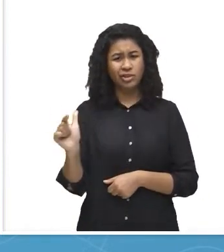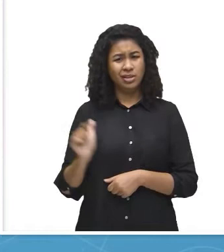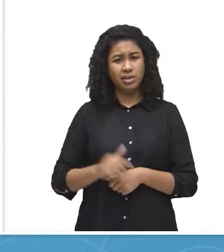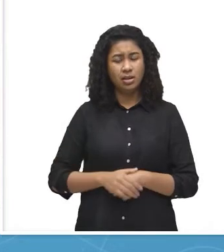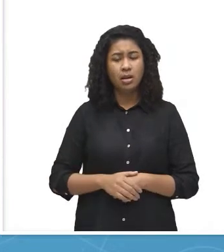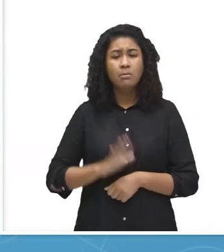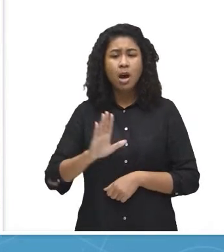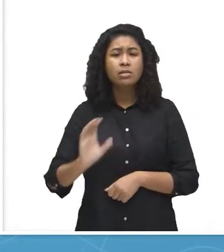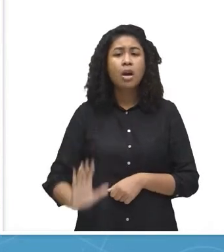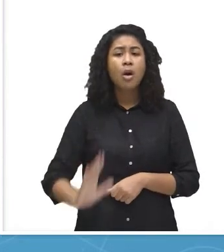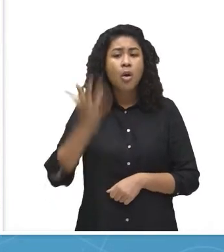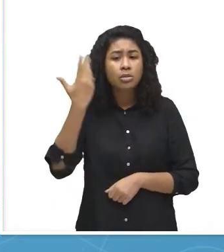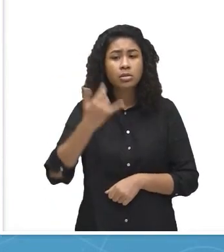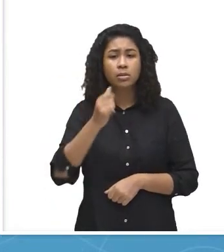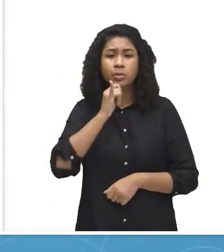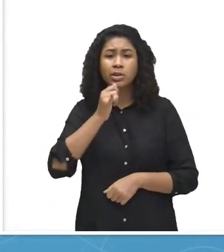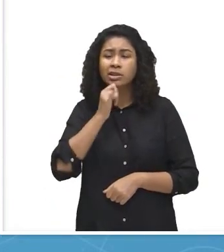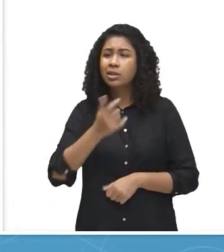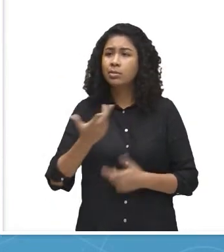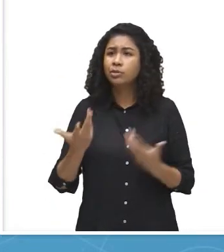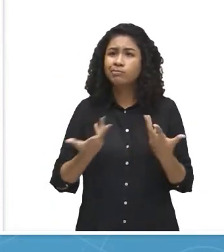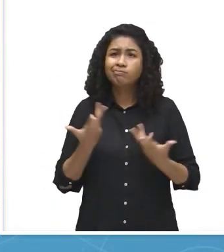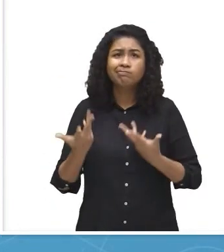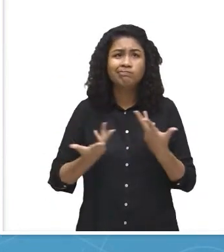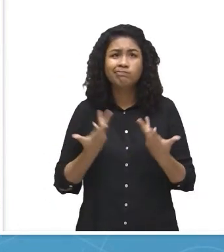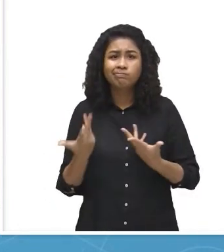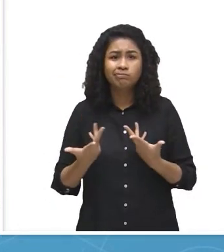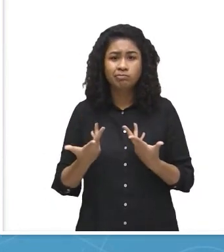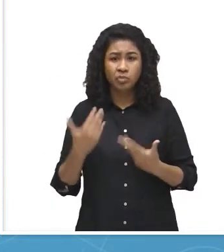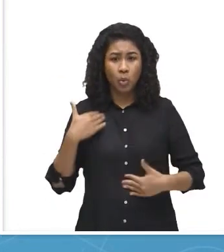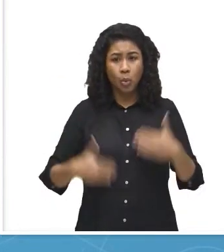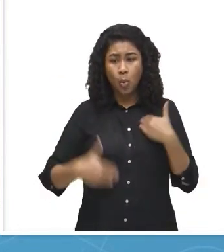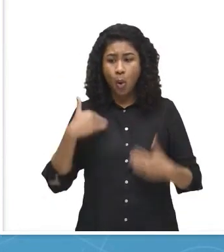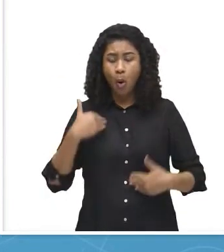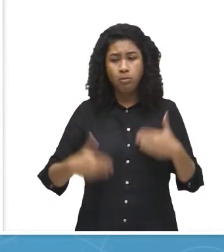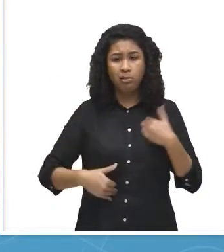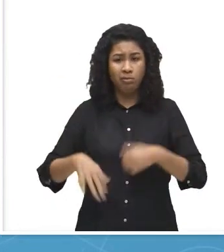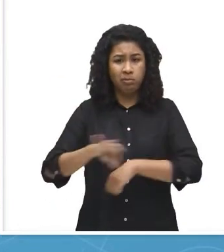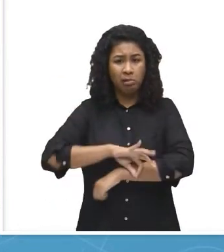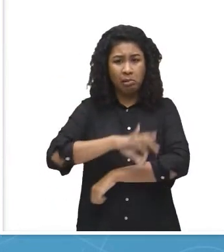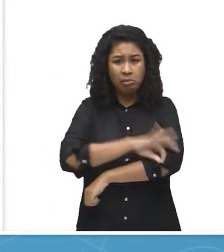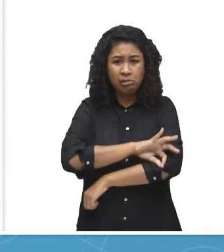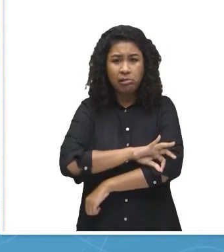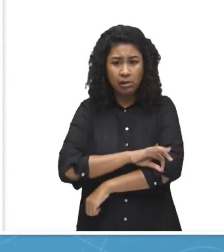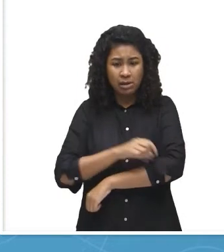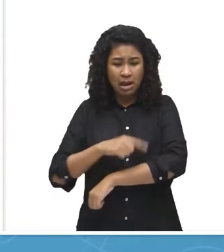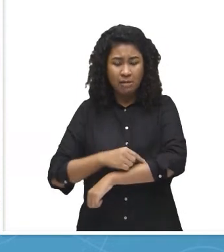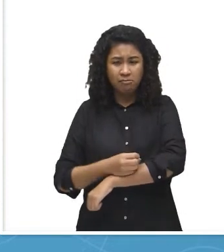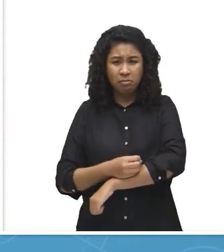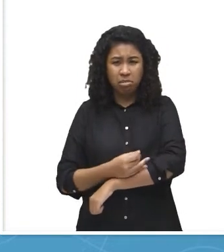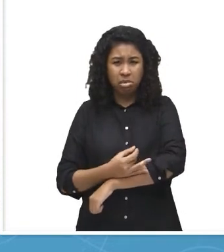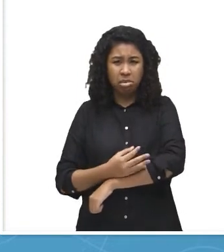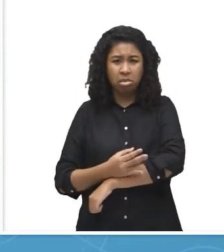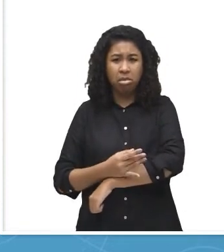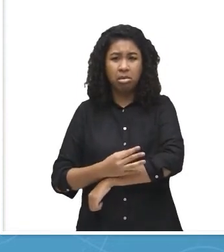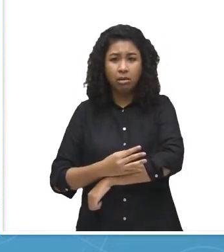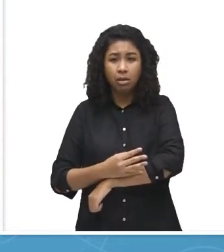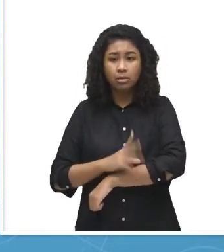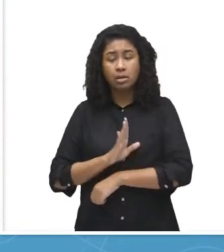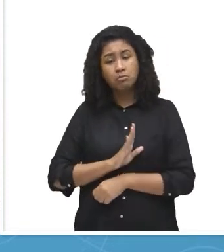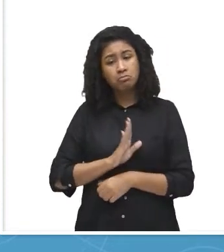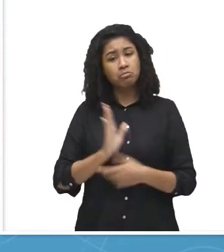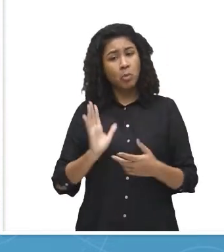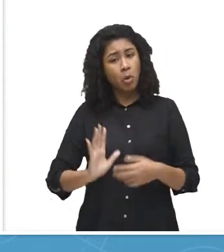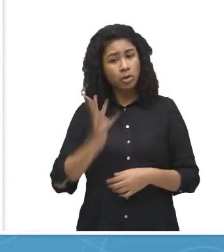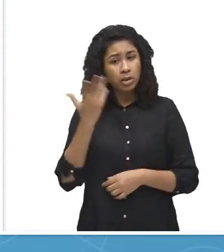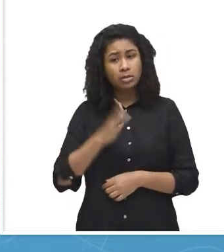ferir em um ferimento em qualquer parte do seu corpo e esse ferimento infeccionar, você vai para o hospital e toma